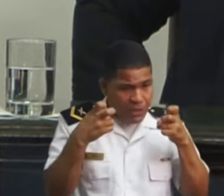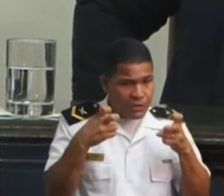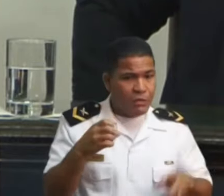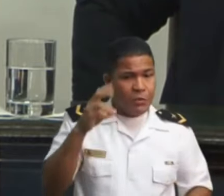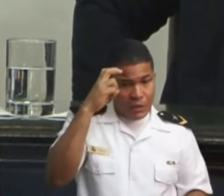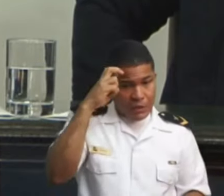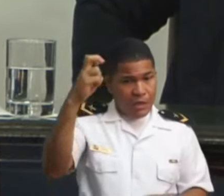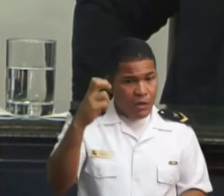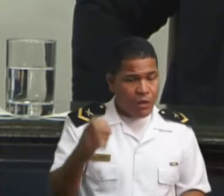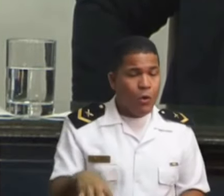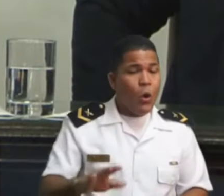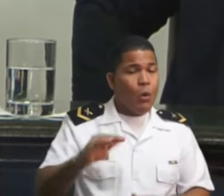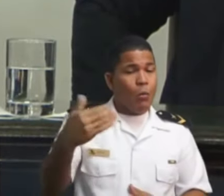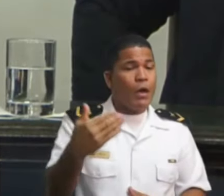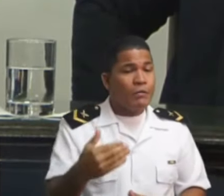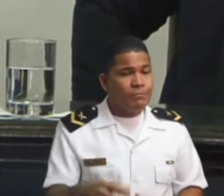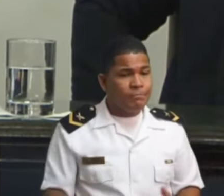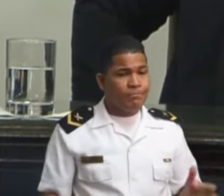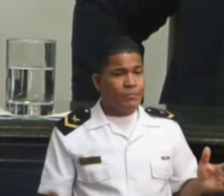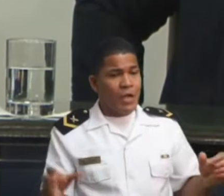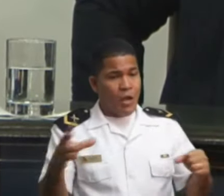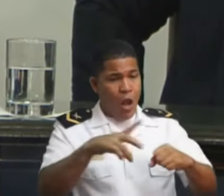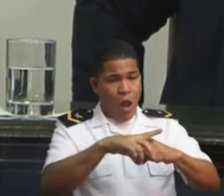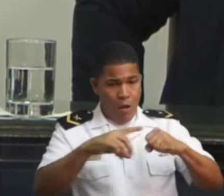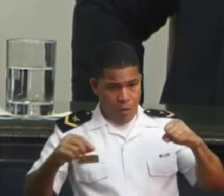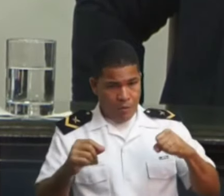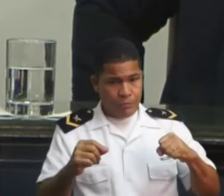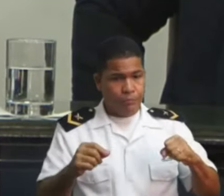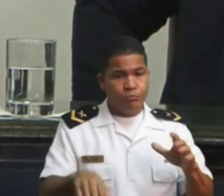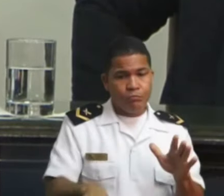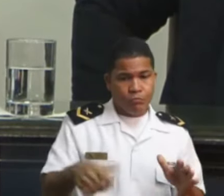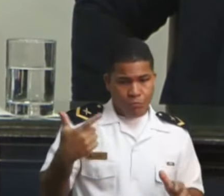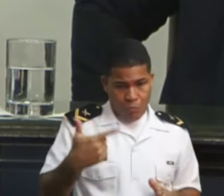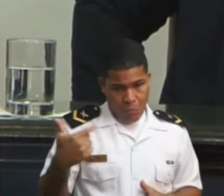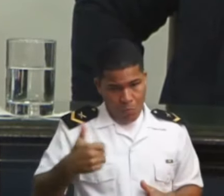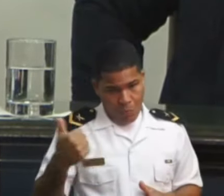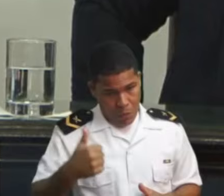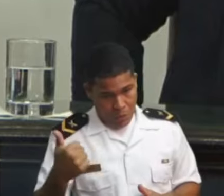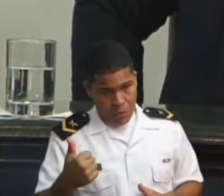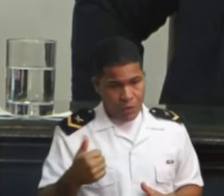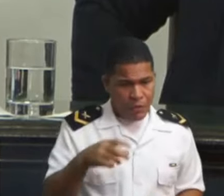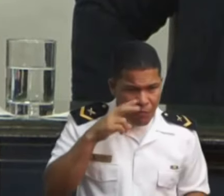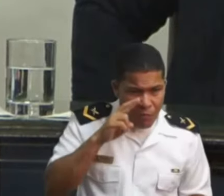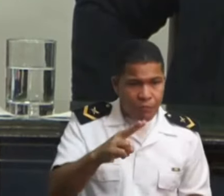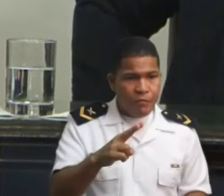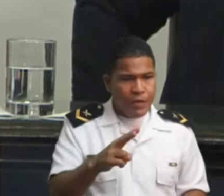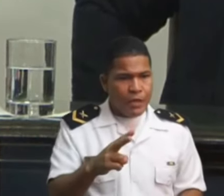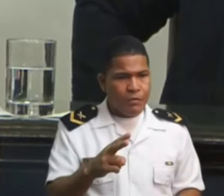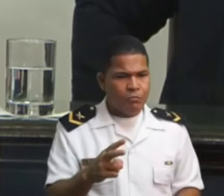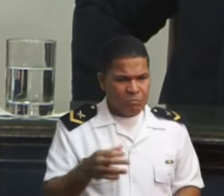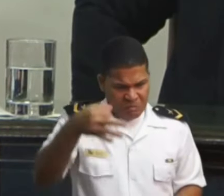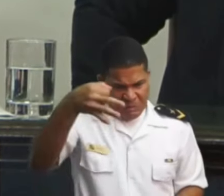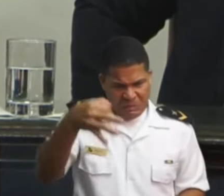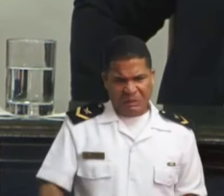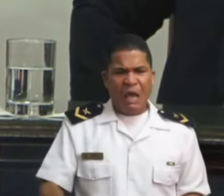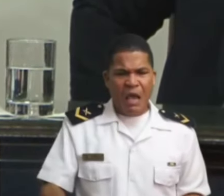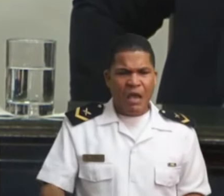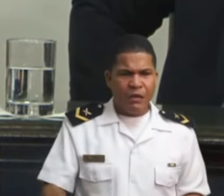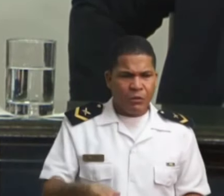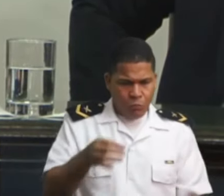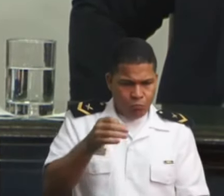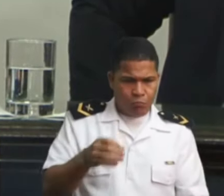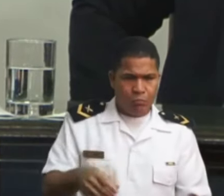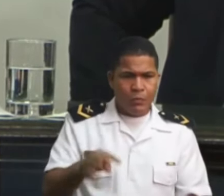absoluta essência e compreensão sobre o tribunal. O tribunal, para ser um tribunal